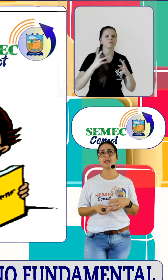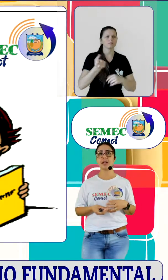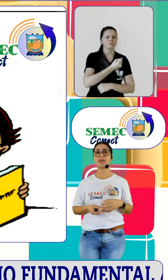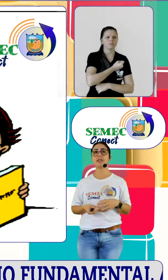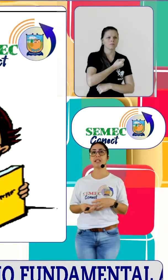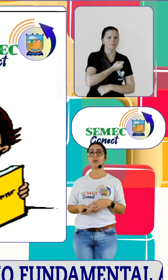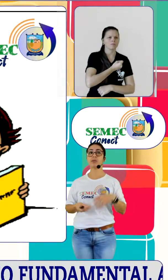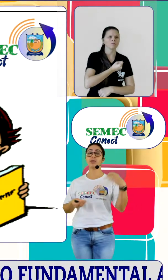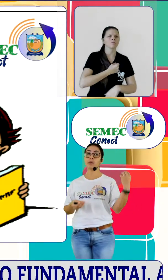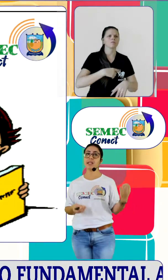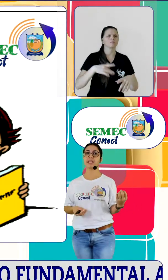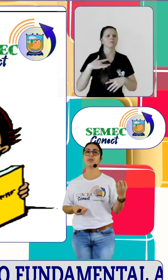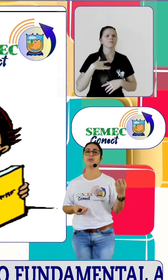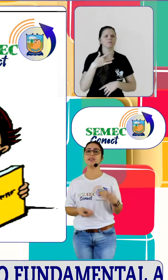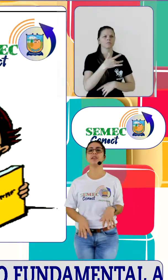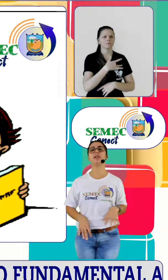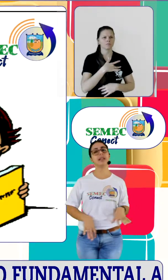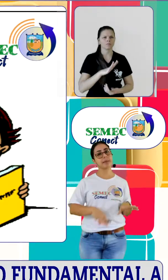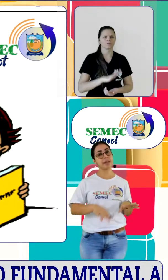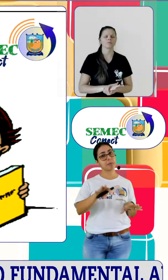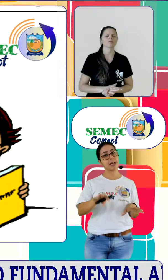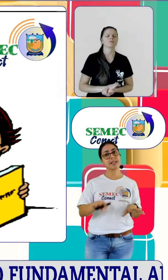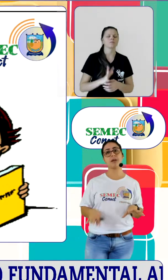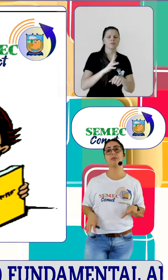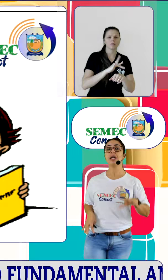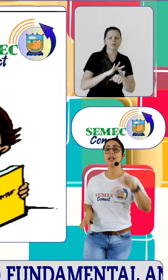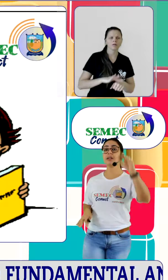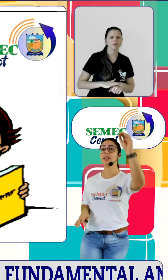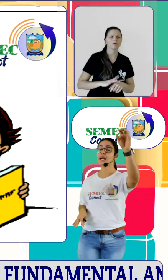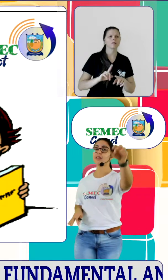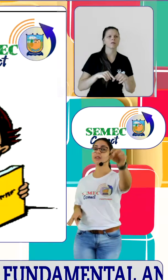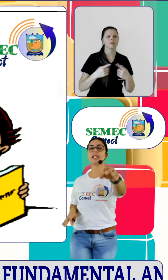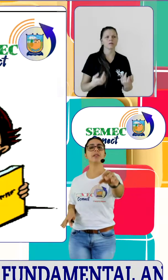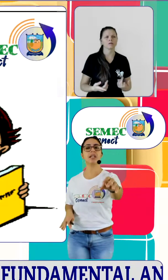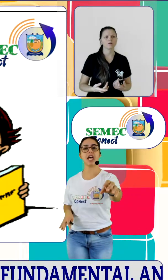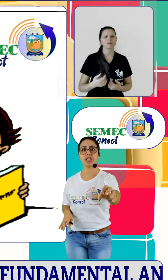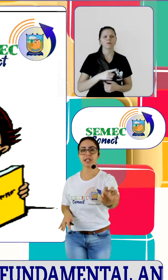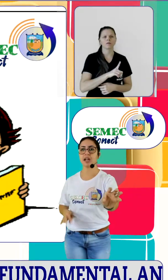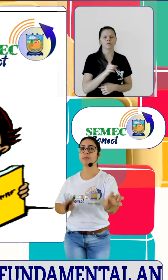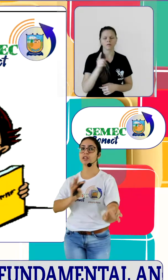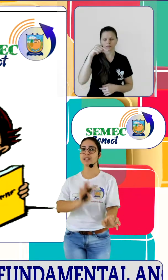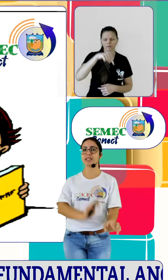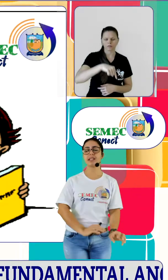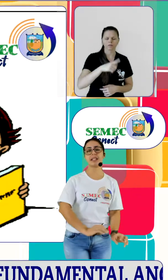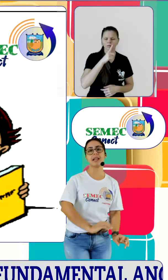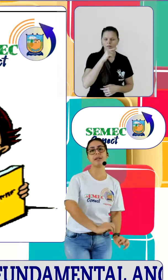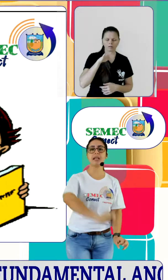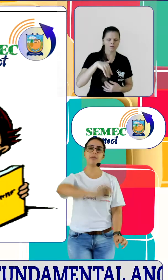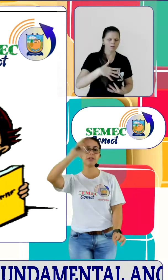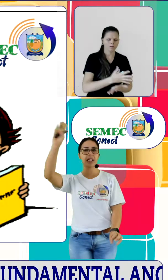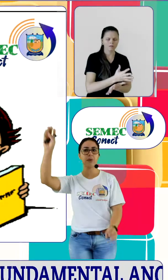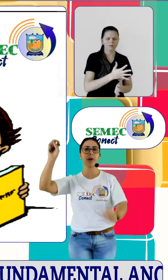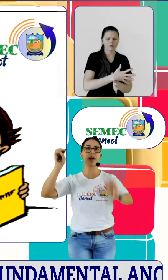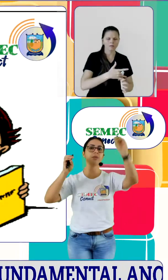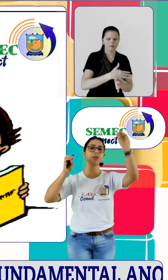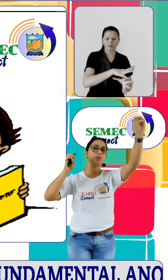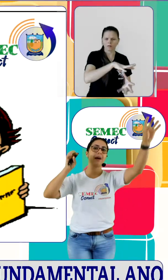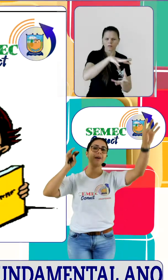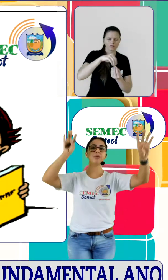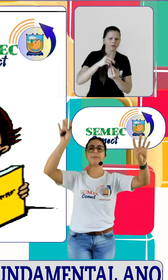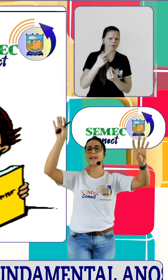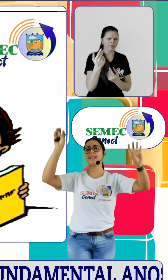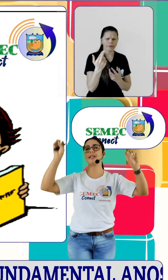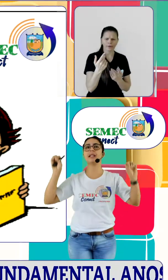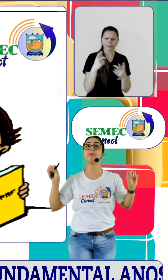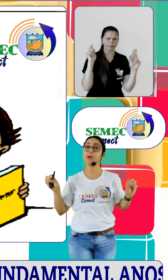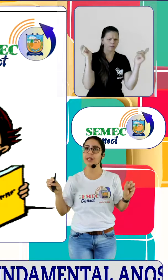a situação de saúde e doença de um indivíduo em determinada população. Então, o indicador de saúde de Riacho das Almas não vai ser necessariamente igual de Caruaru, de Cumaru,